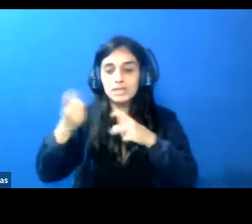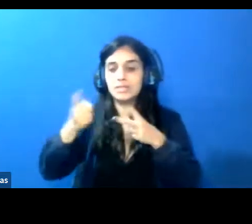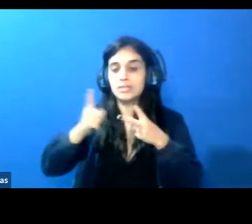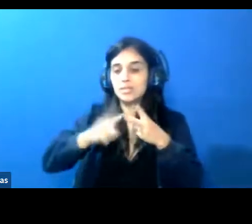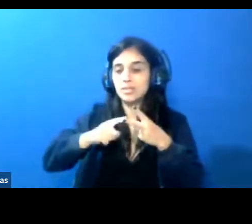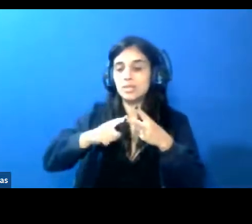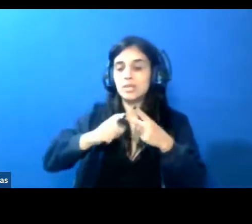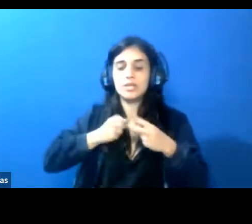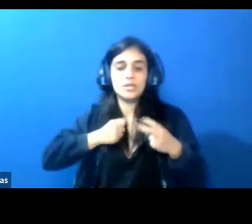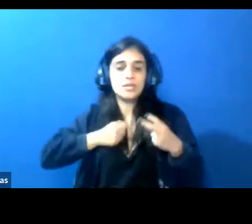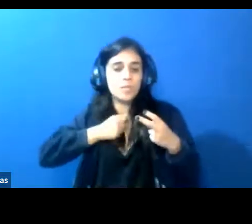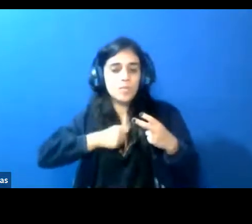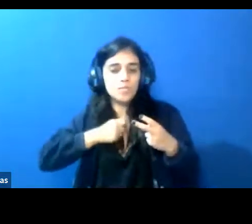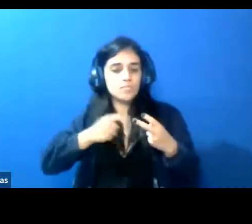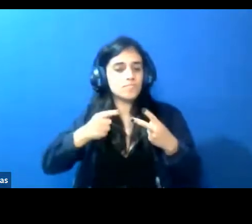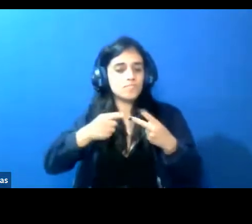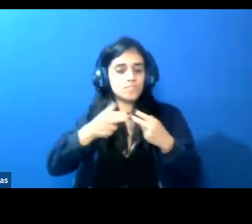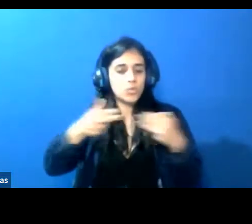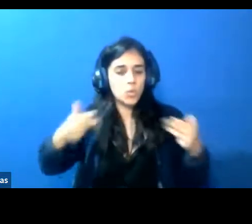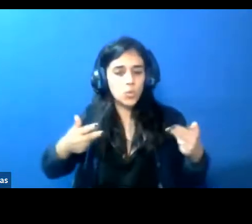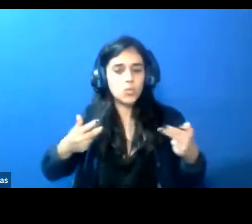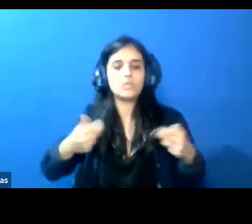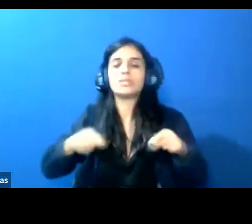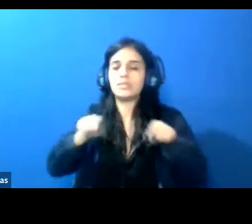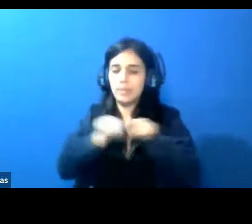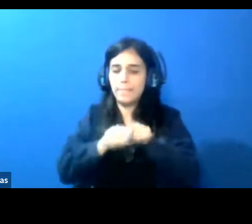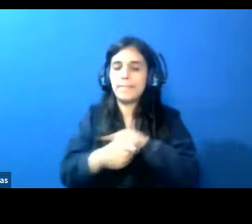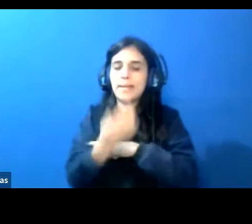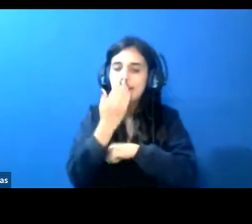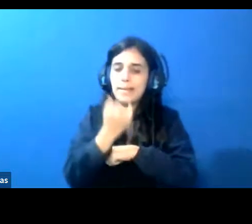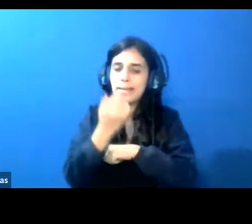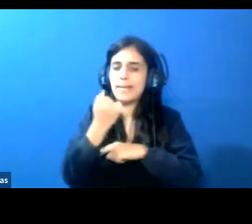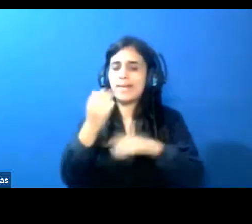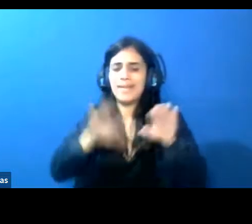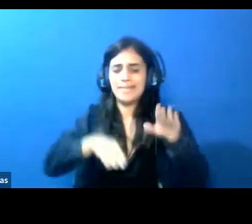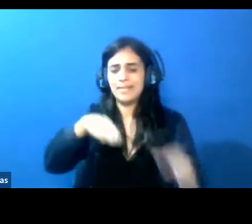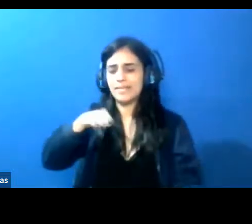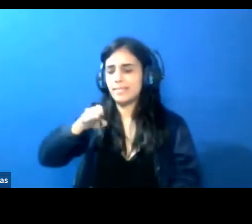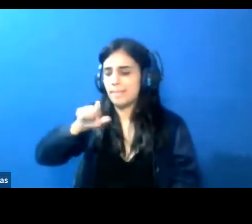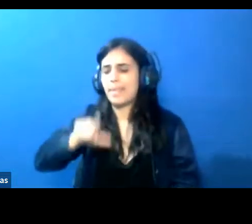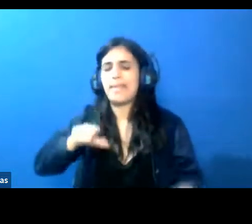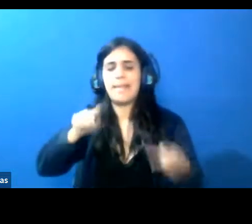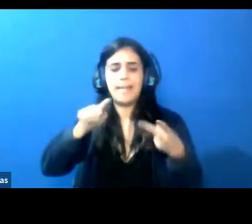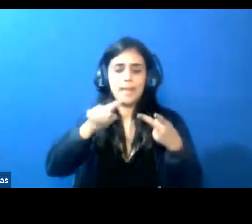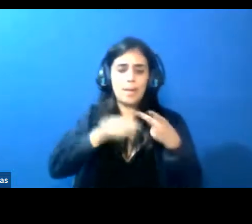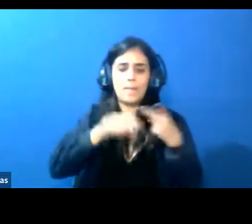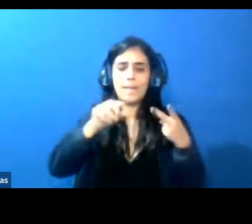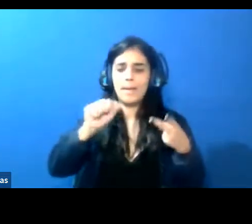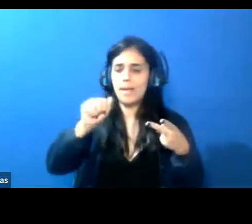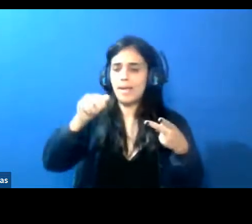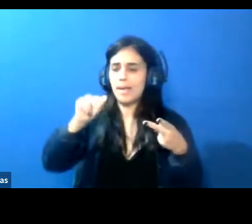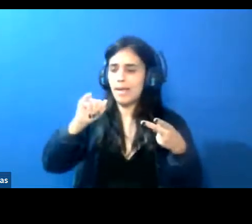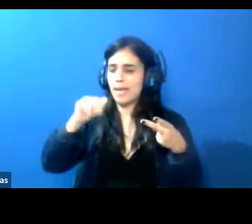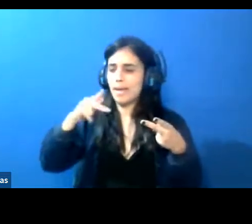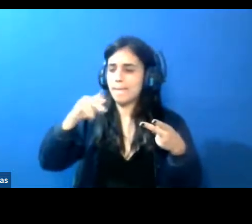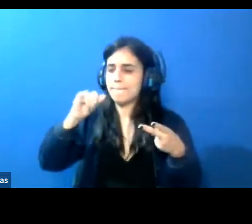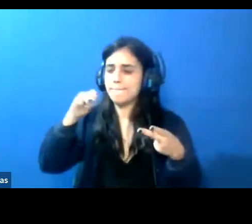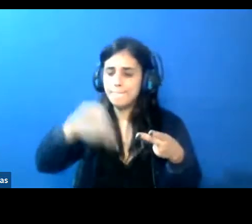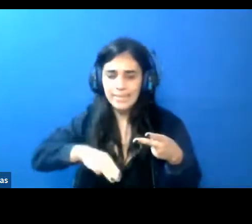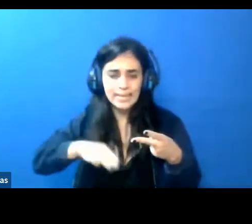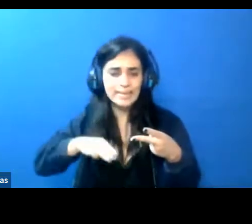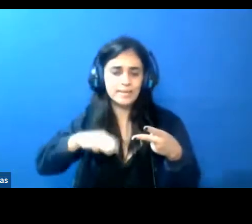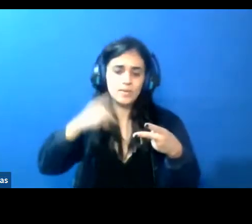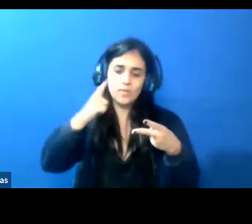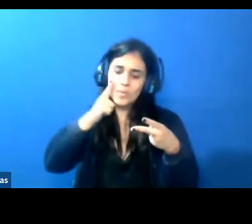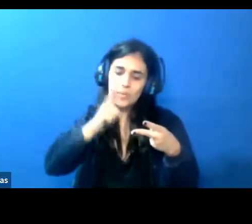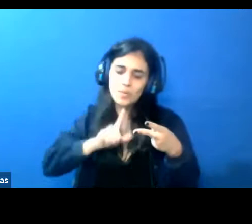sabonetes, até os nossos alimentos, sejam mel, o aipim, enfim. A gente está conseguindo levar